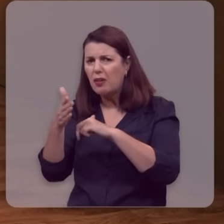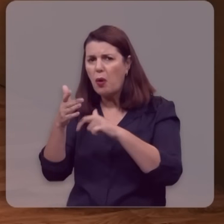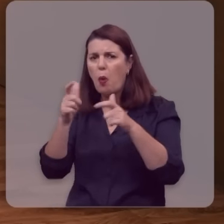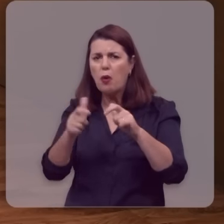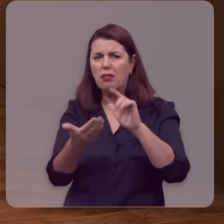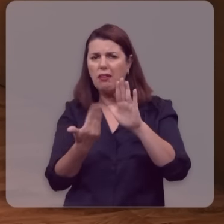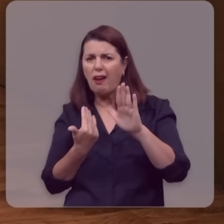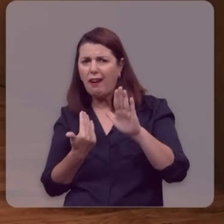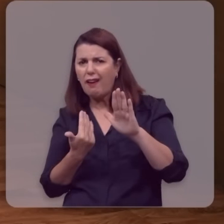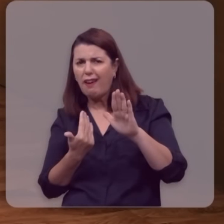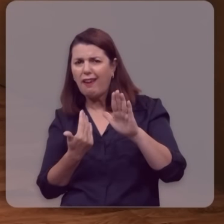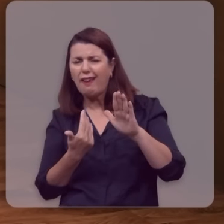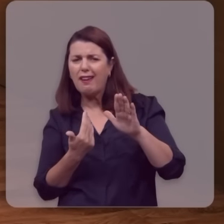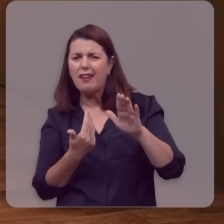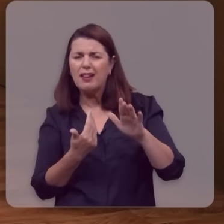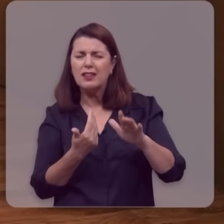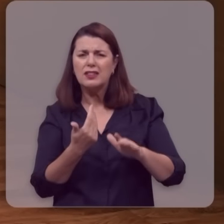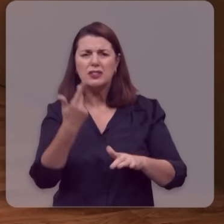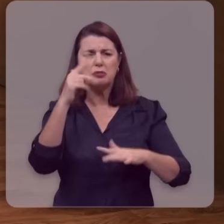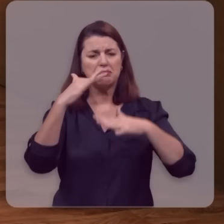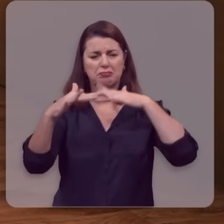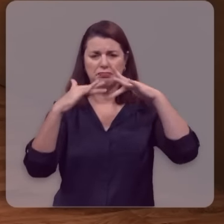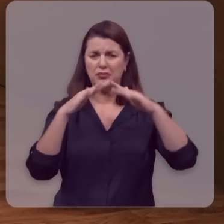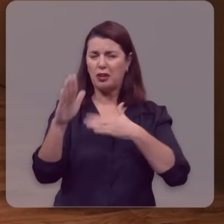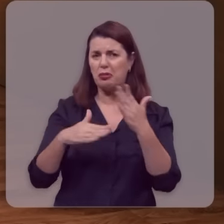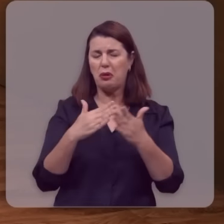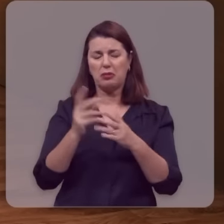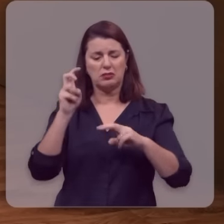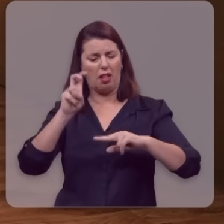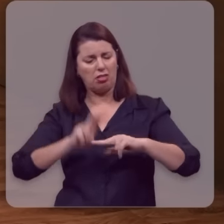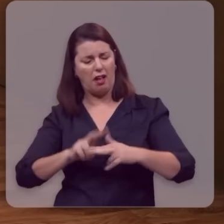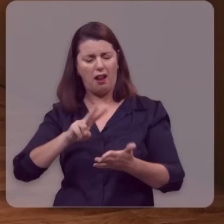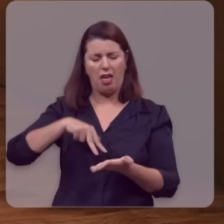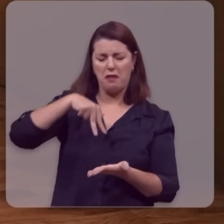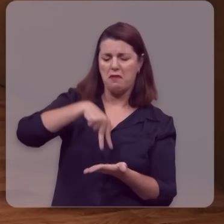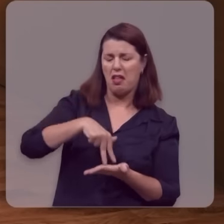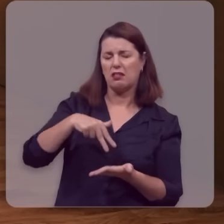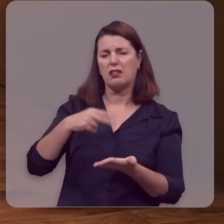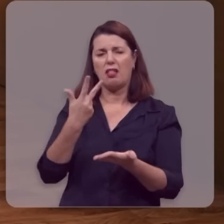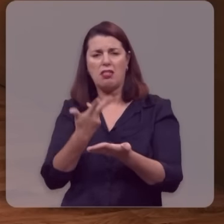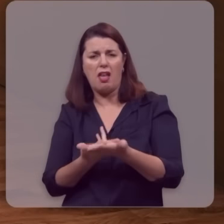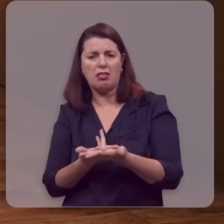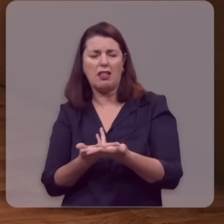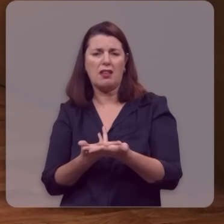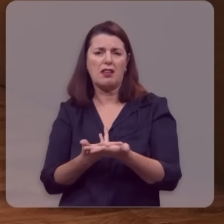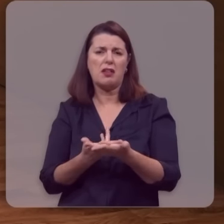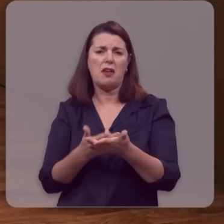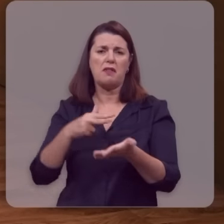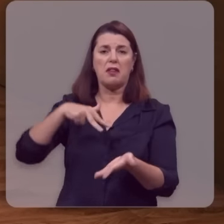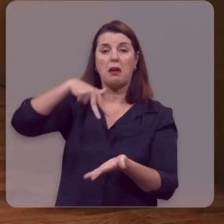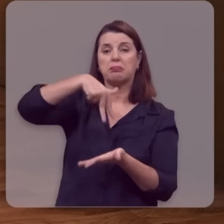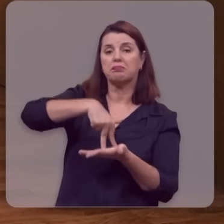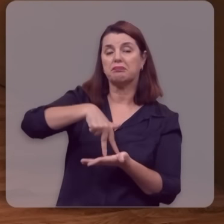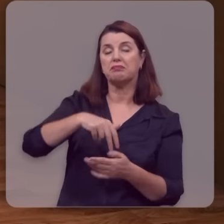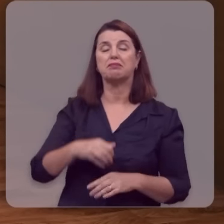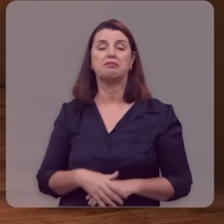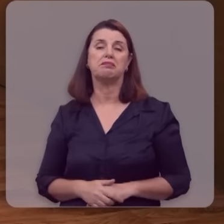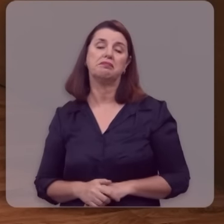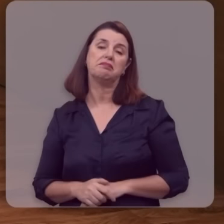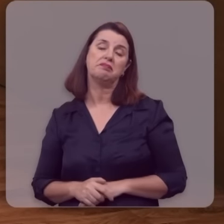de onde você sai seus movimentos todos o assentar do levantar do deitar do ficar de